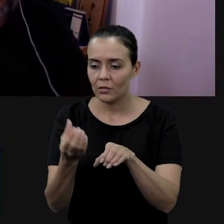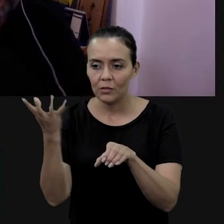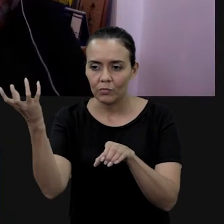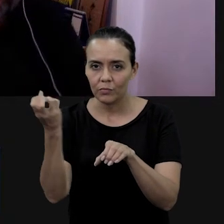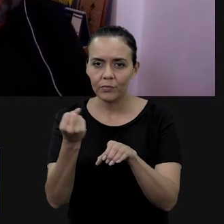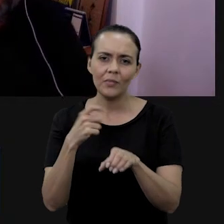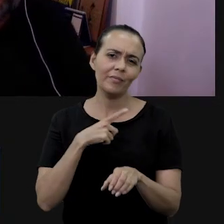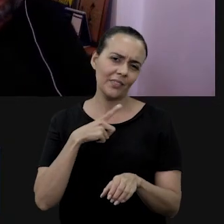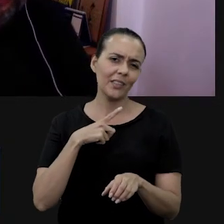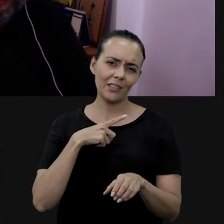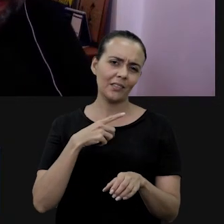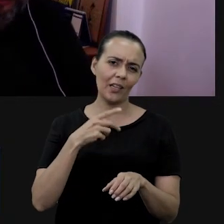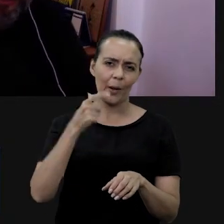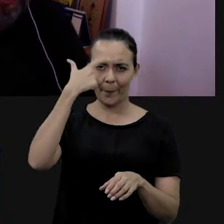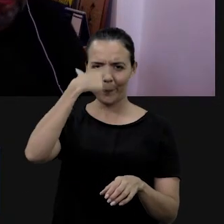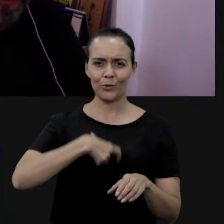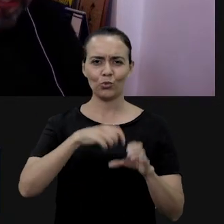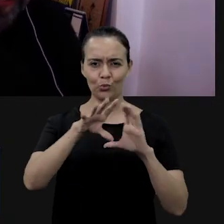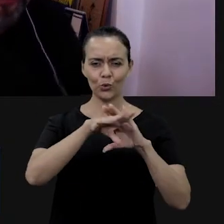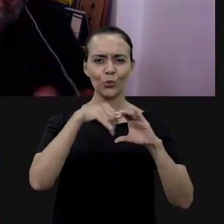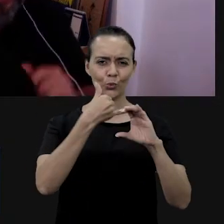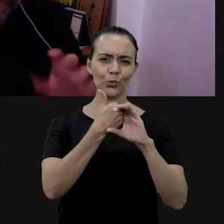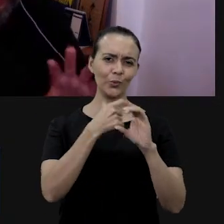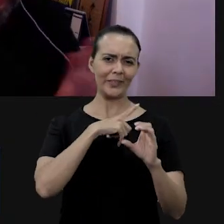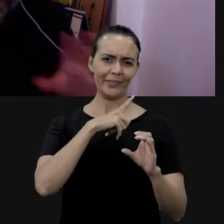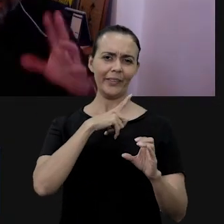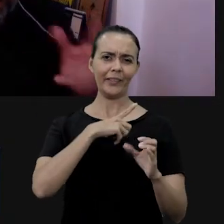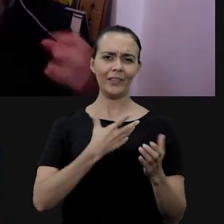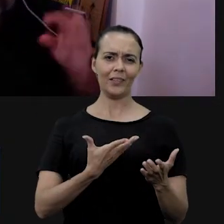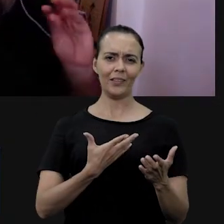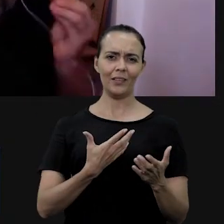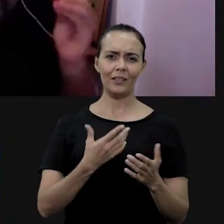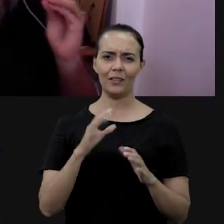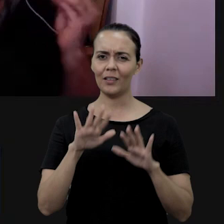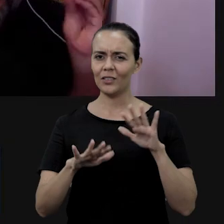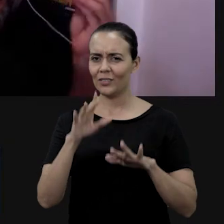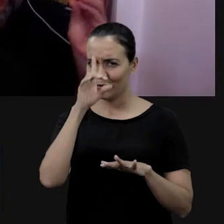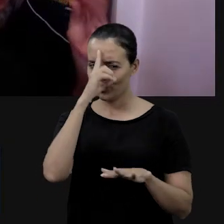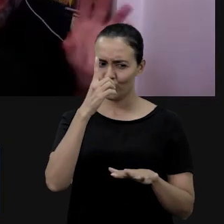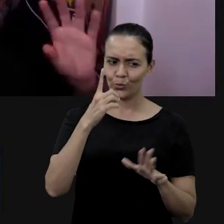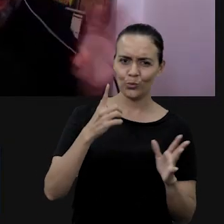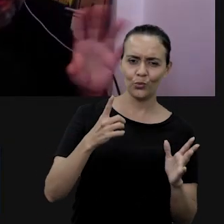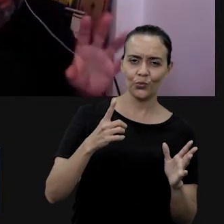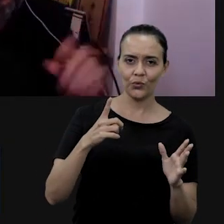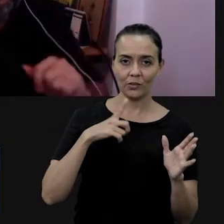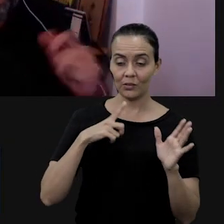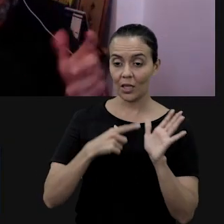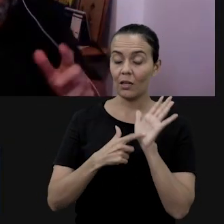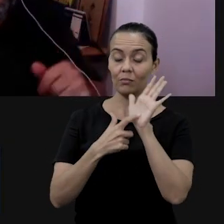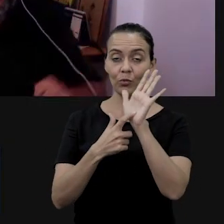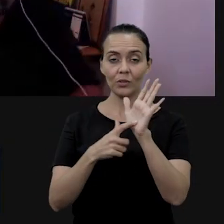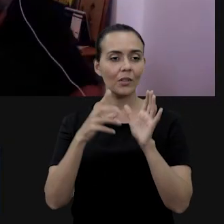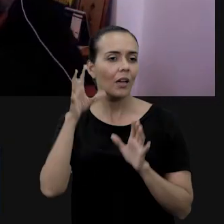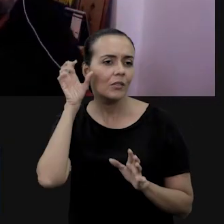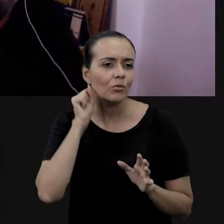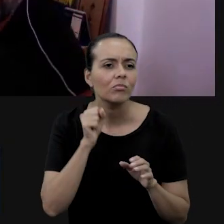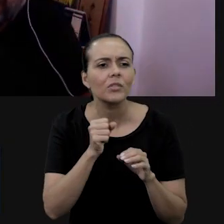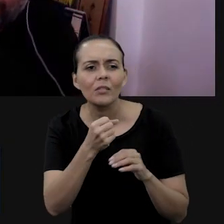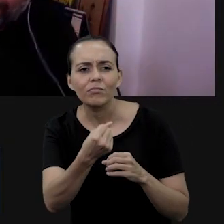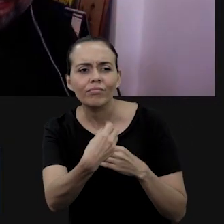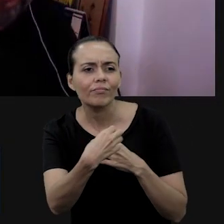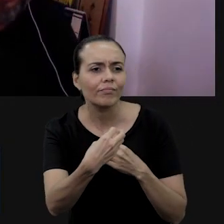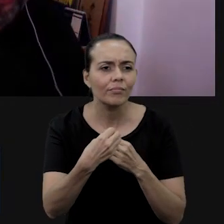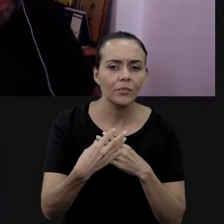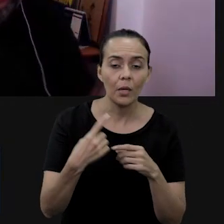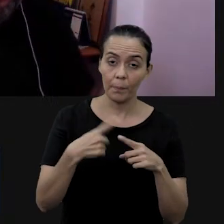erro. Claro, tem os YouTubes da vida para afinar certas dúvidas, para começar, mas